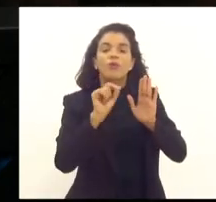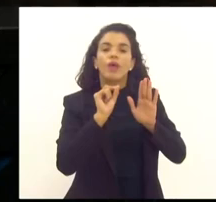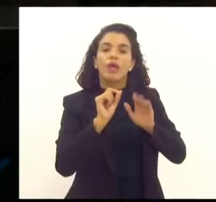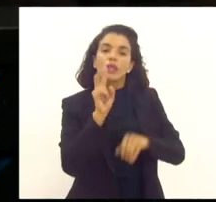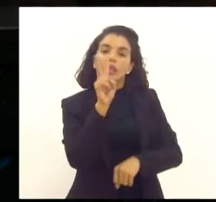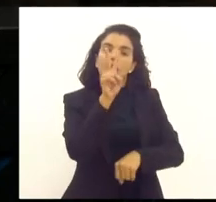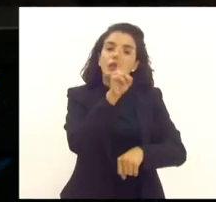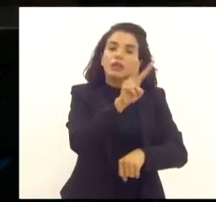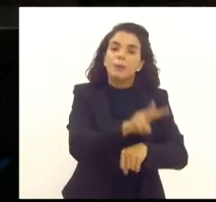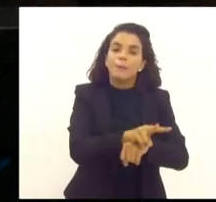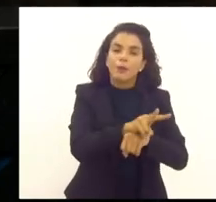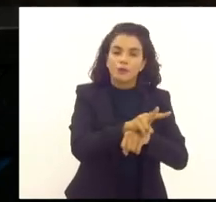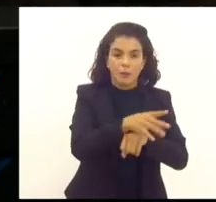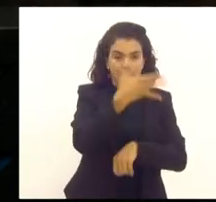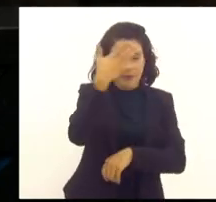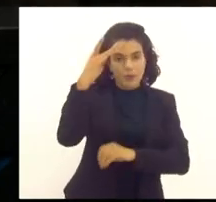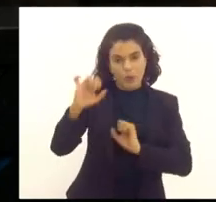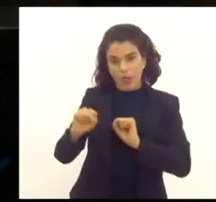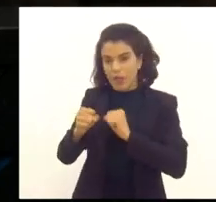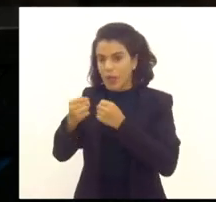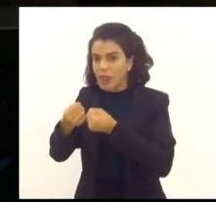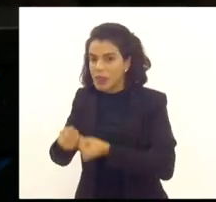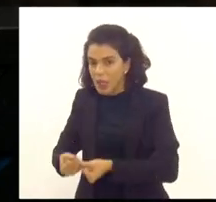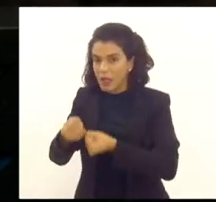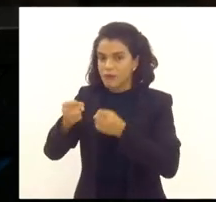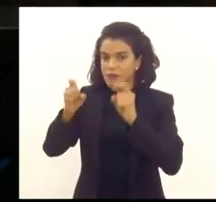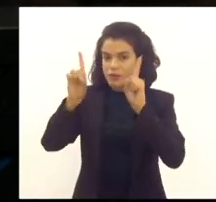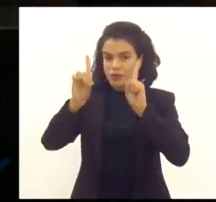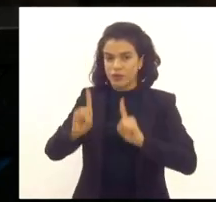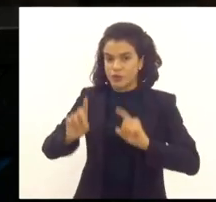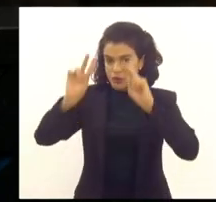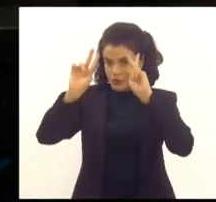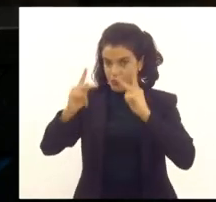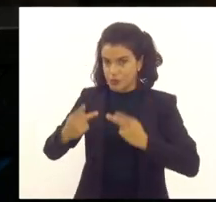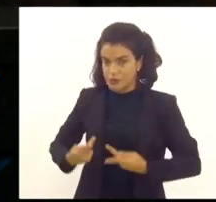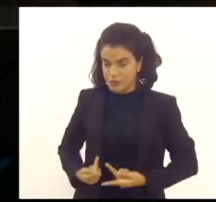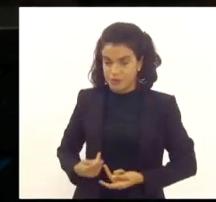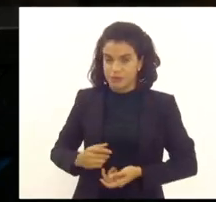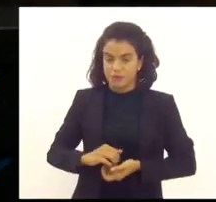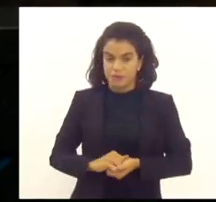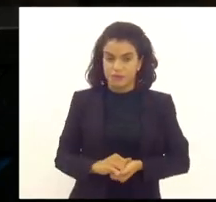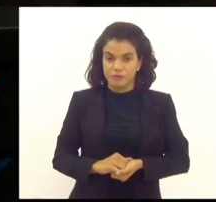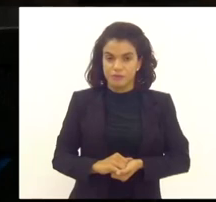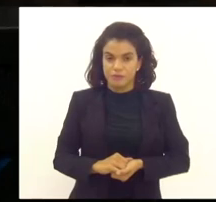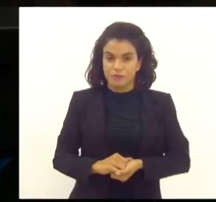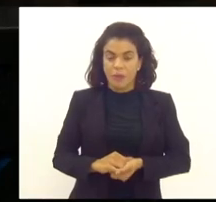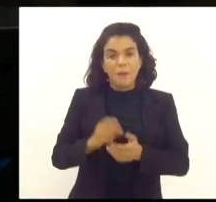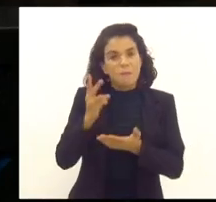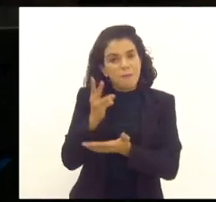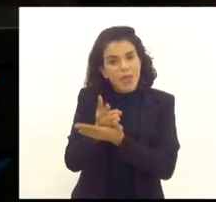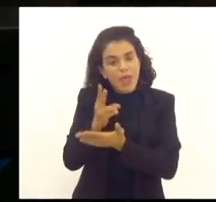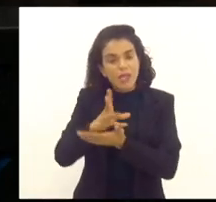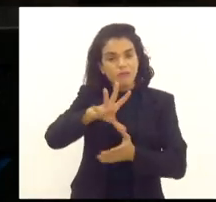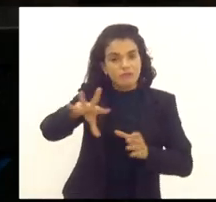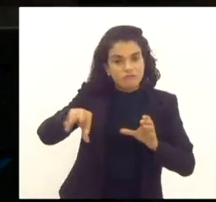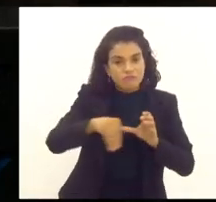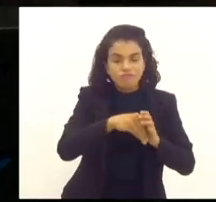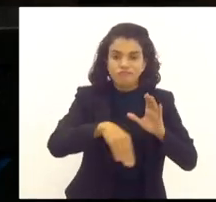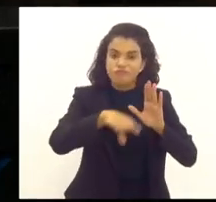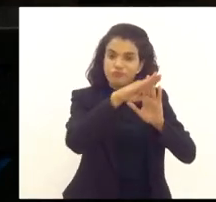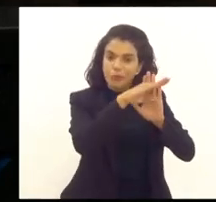aos defensores dos direitos humanos e mesmo fazendo parte